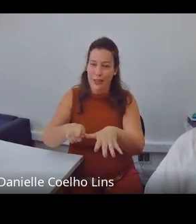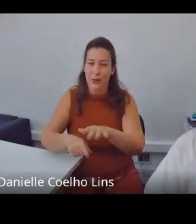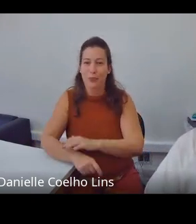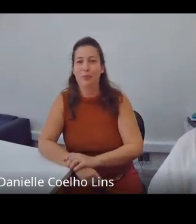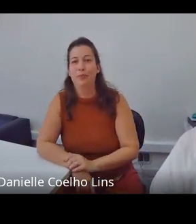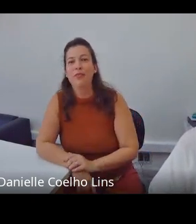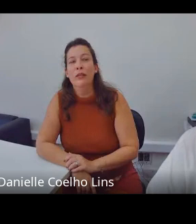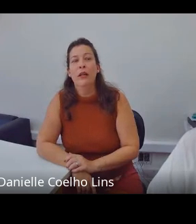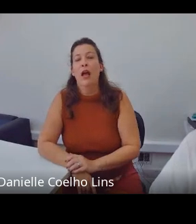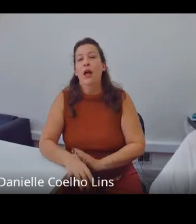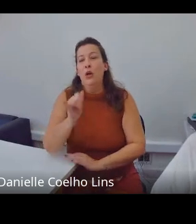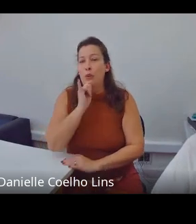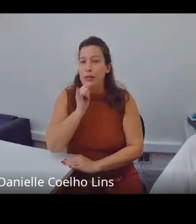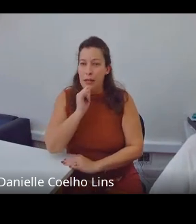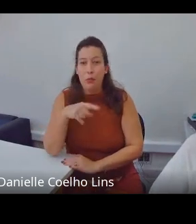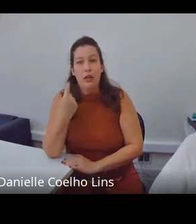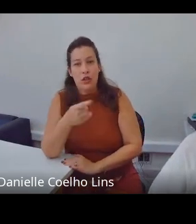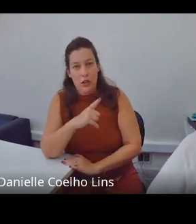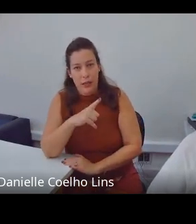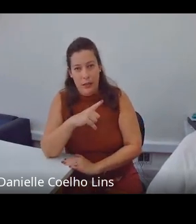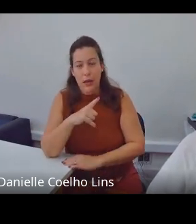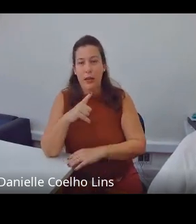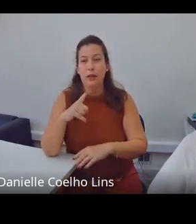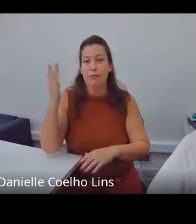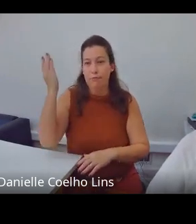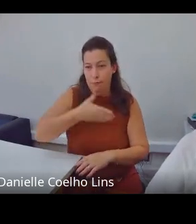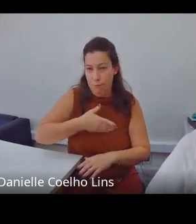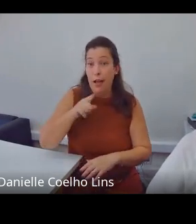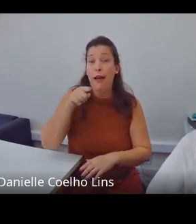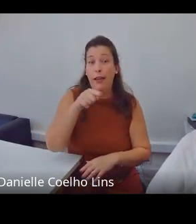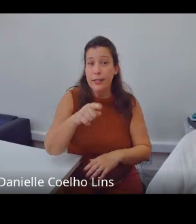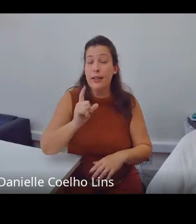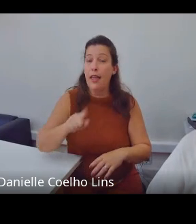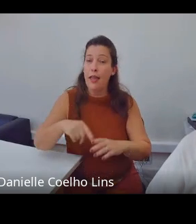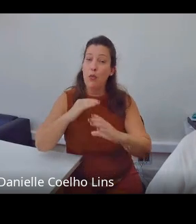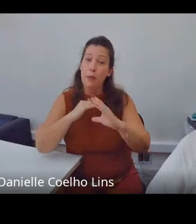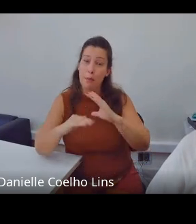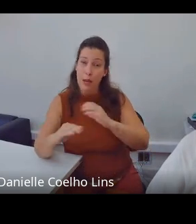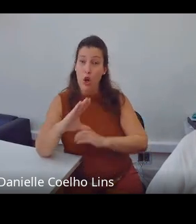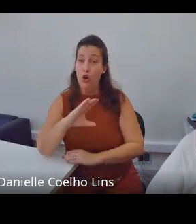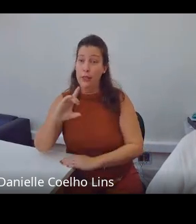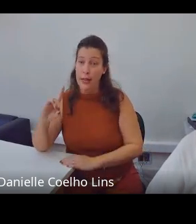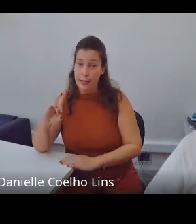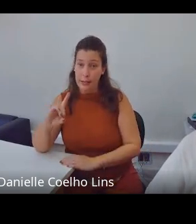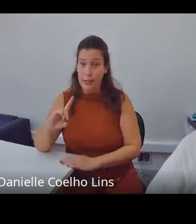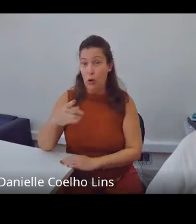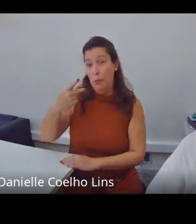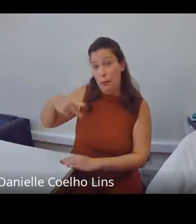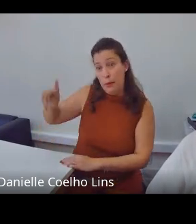Então, por exemplo, aqui a gente tem um exemplo prático. Isso aqui é um e-mail da coordenação para os